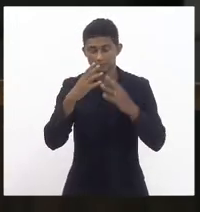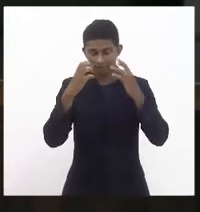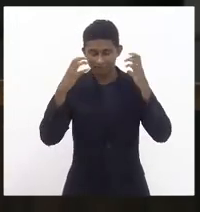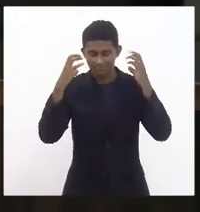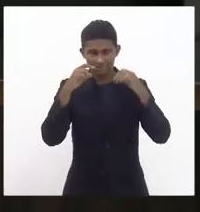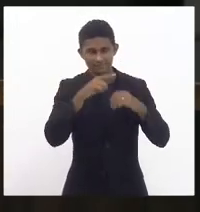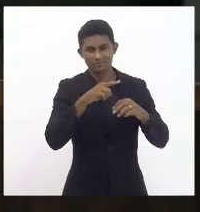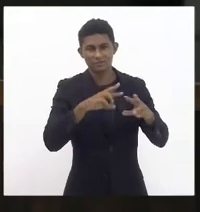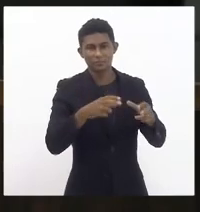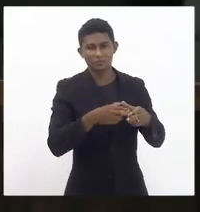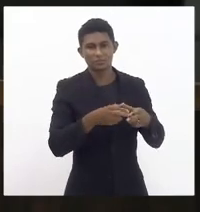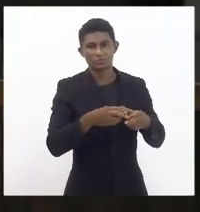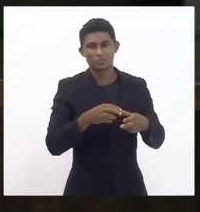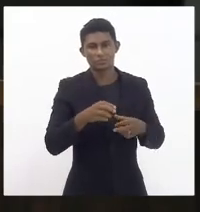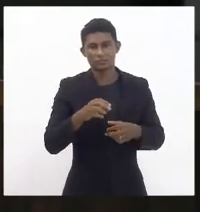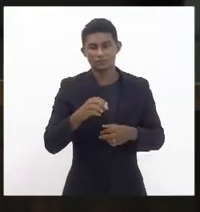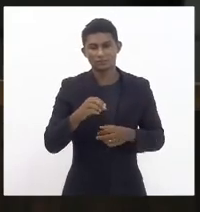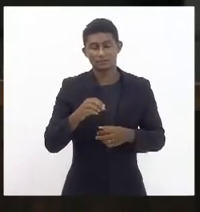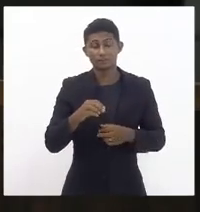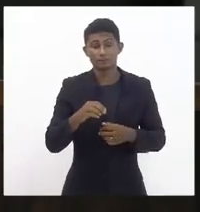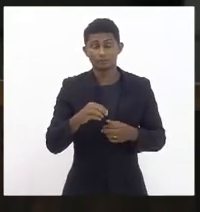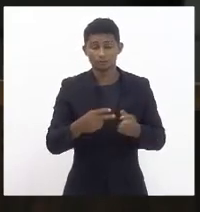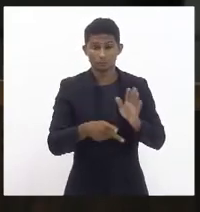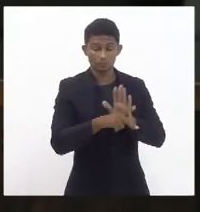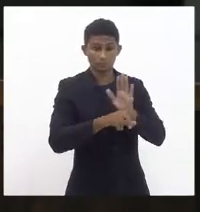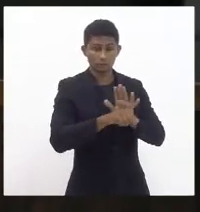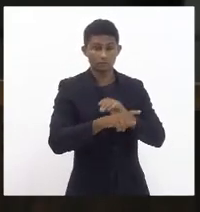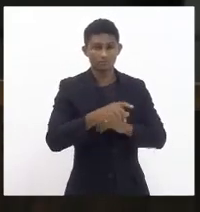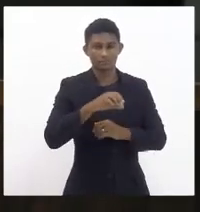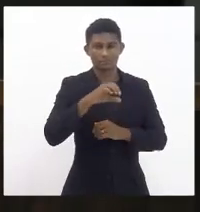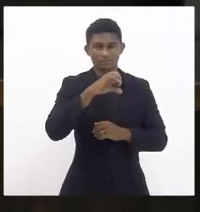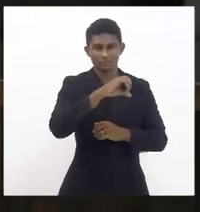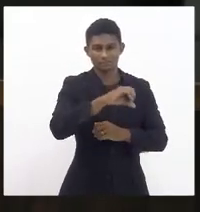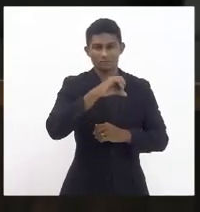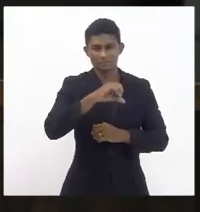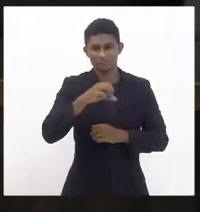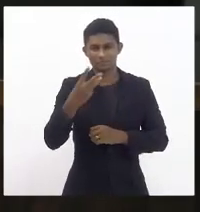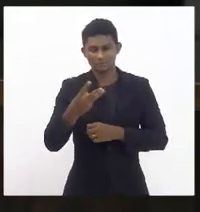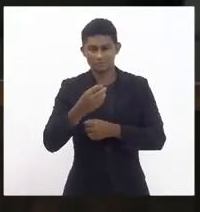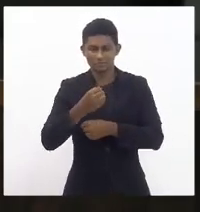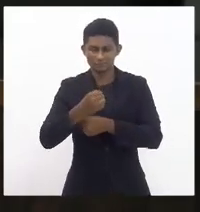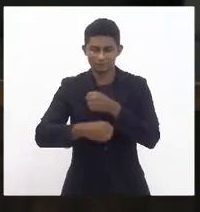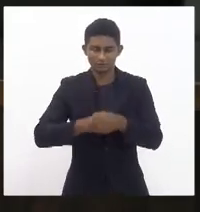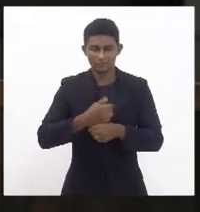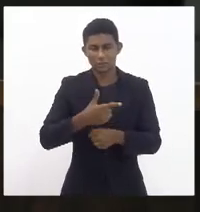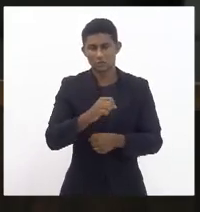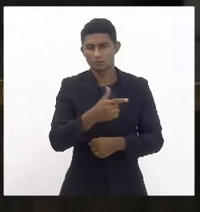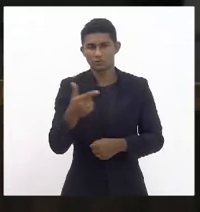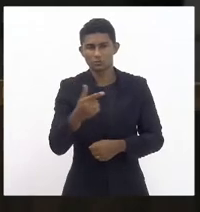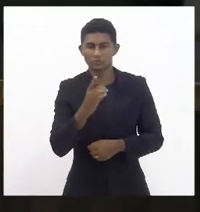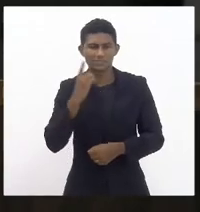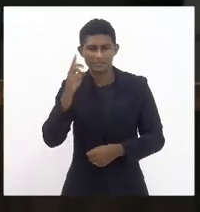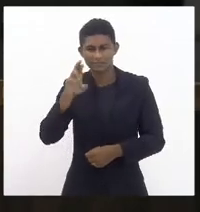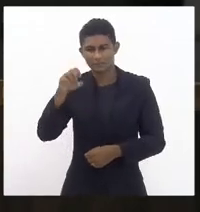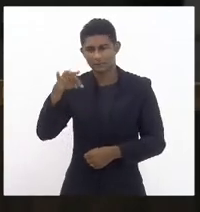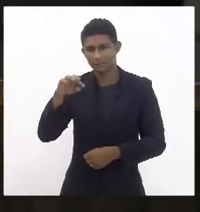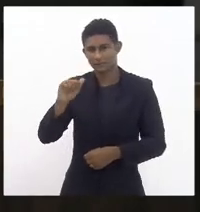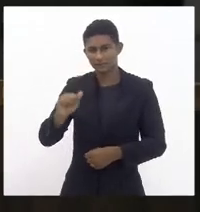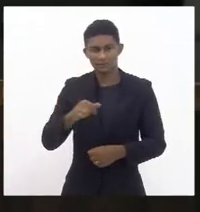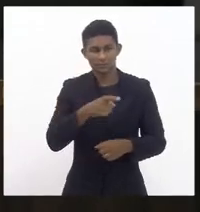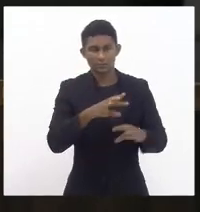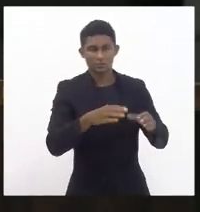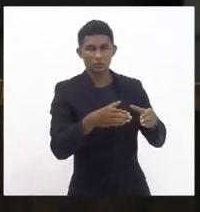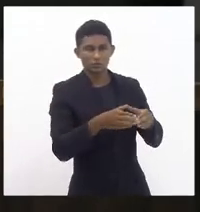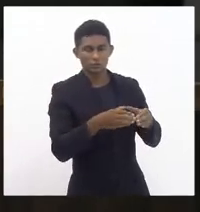para estar comissão de normas favorável Deputado Rosemberg pode adiar a solução 993 22 de autoridade pela Renata concede prêmio Mariele a